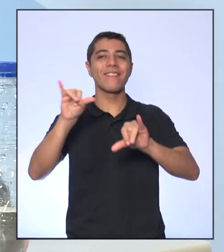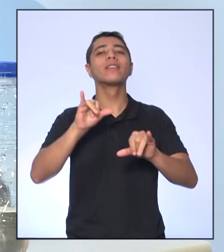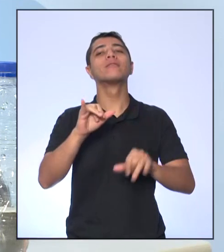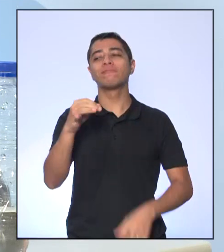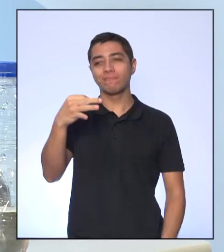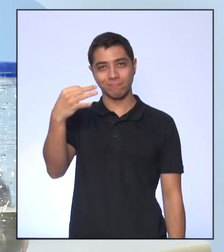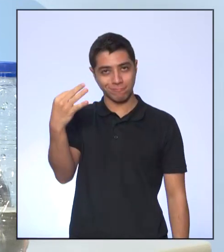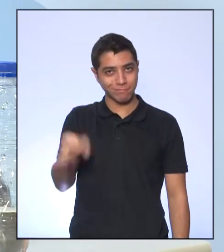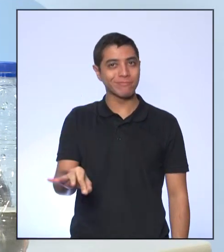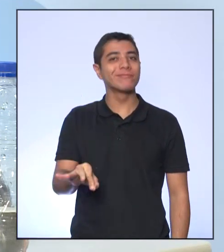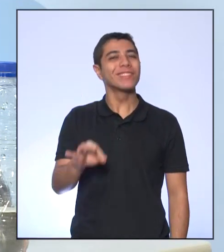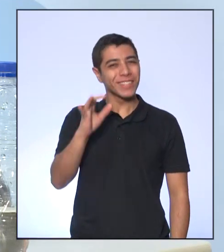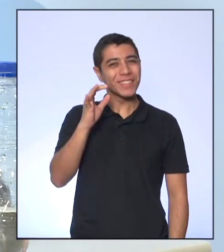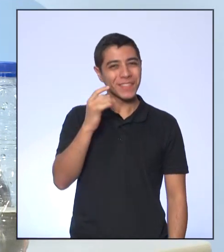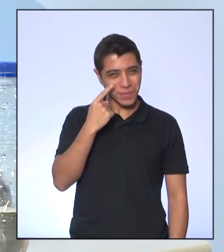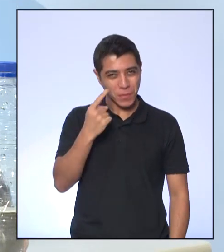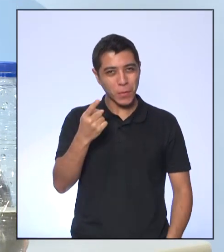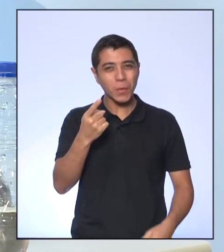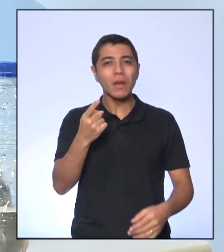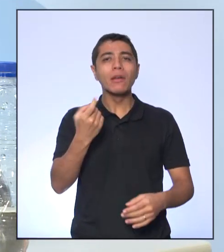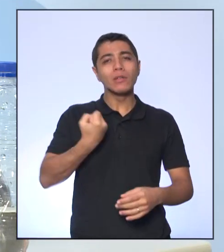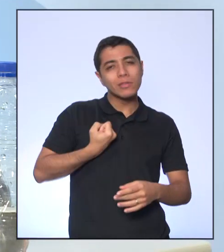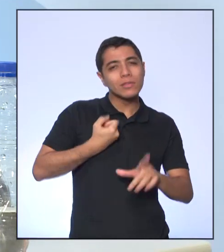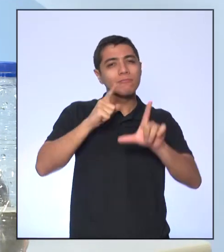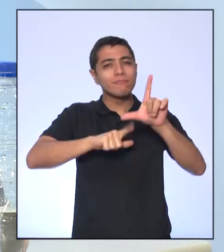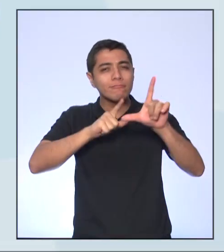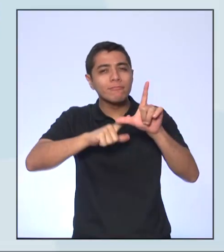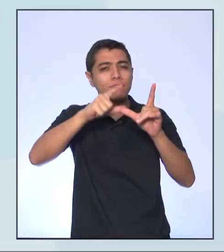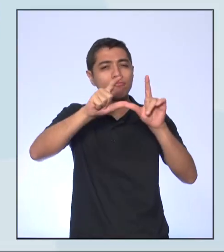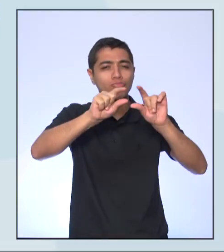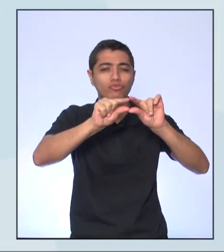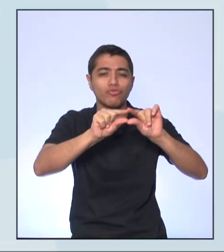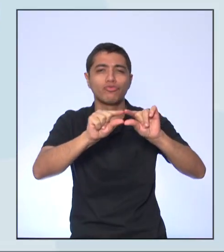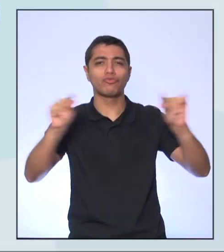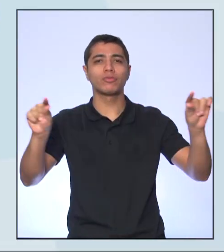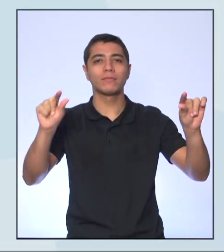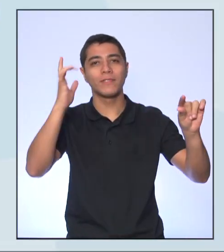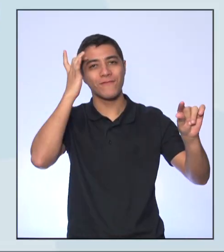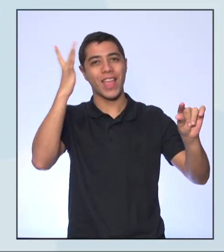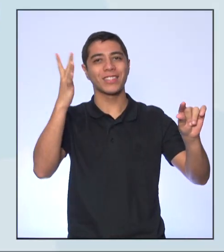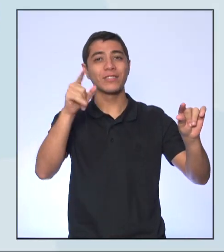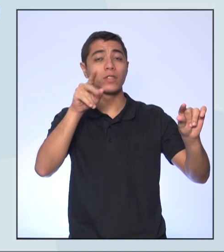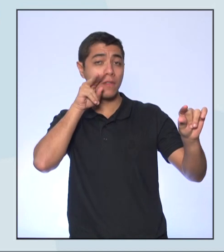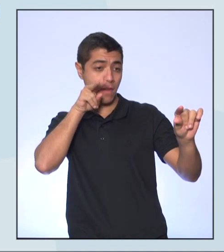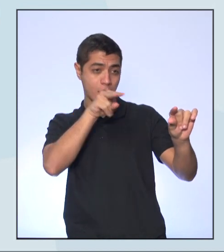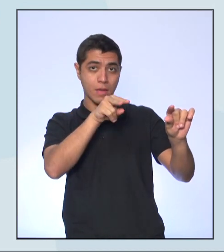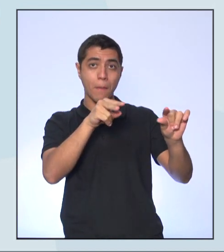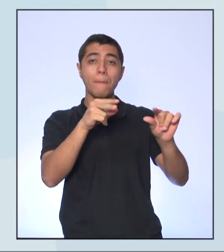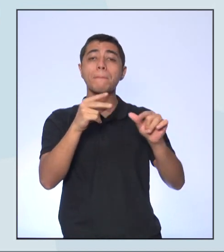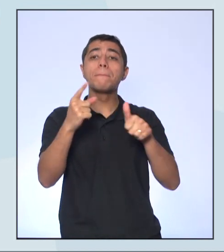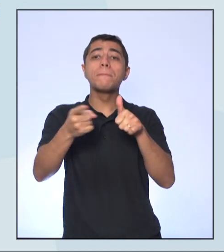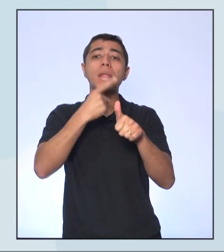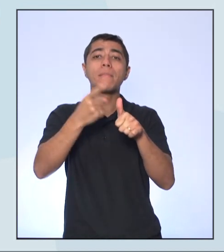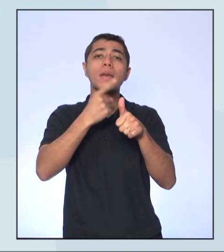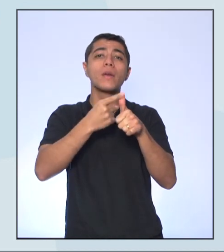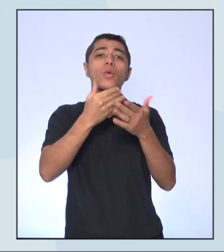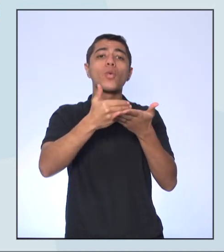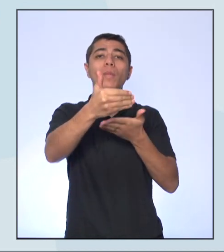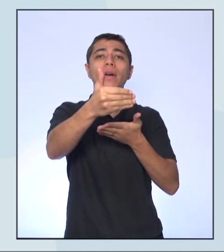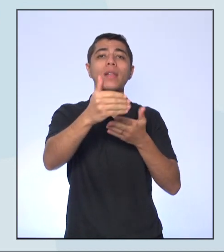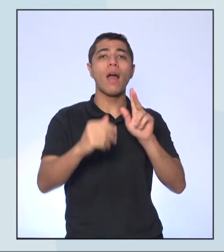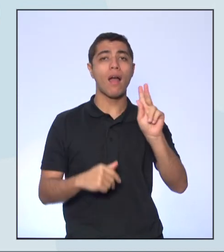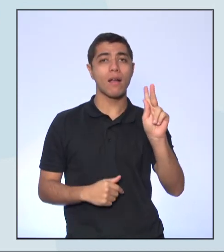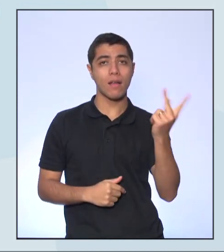a minha primeira substância, que é o meu reagente, é o H2O. E os meus produtos, que são os que estão depois da seta,